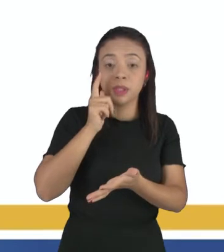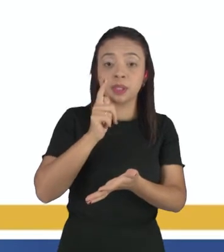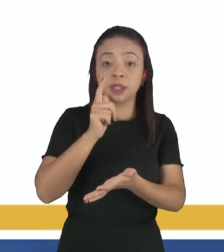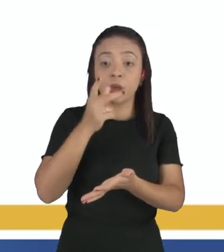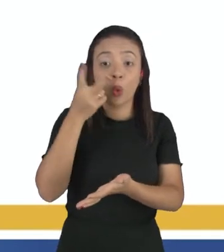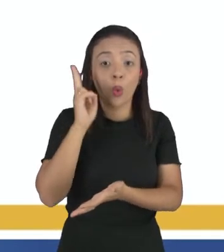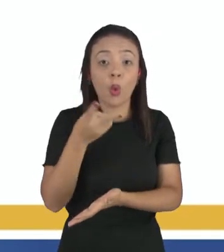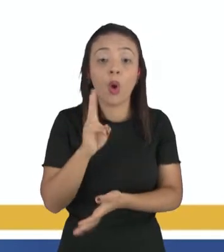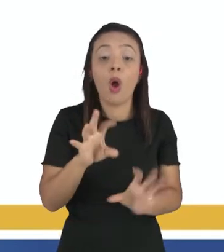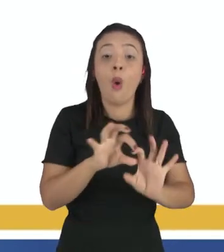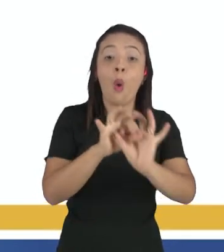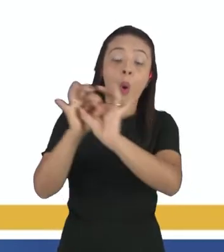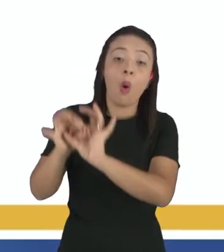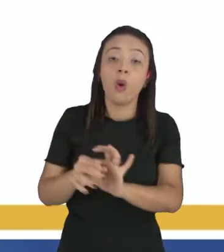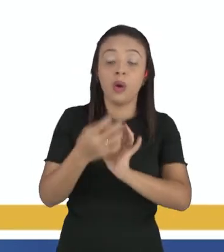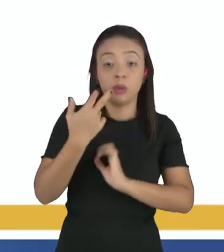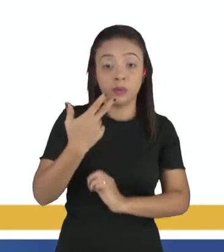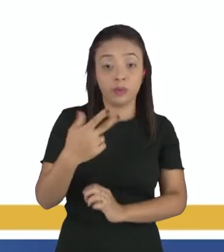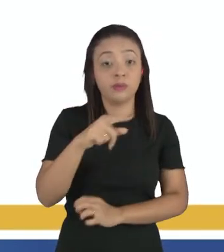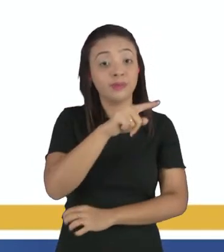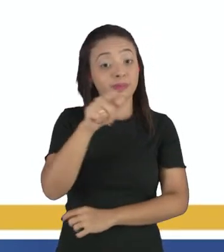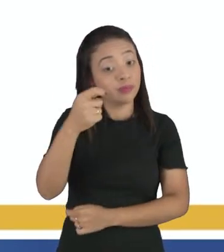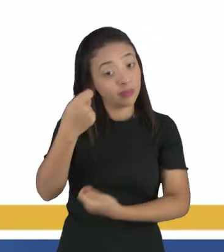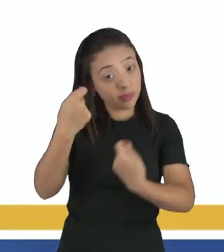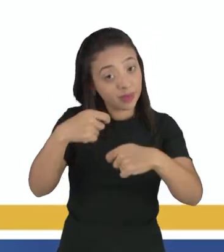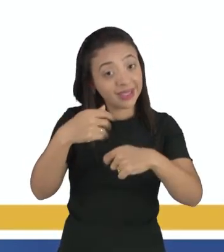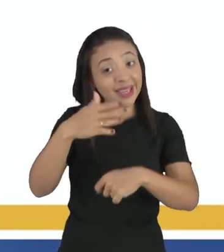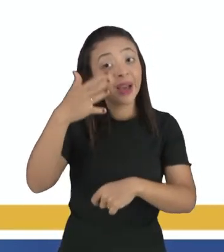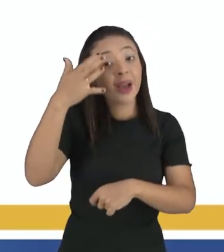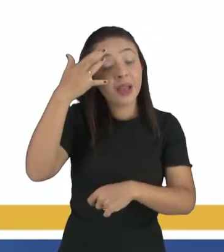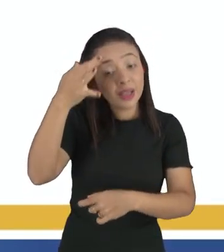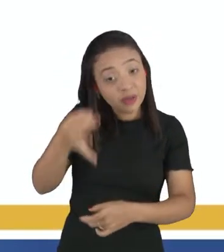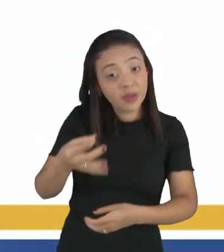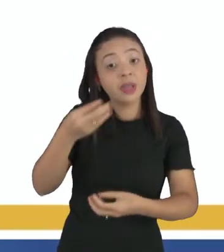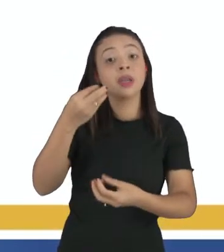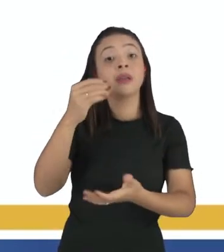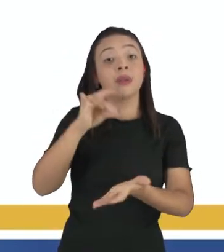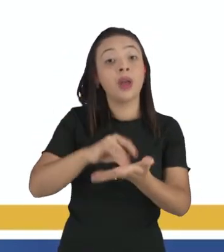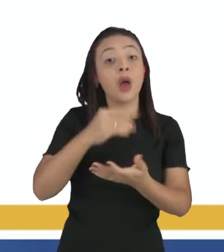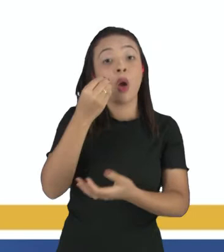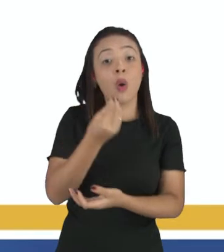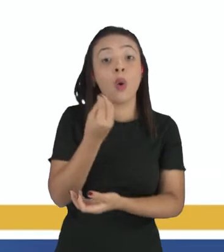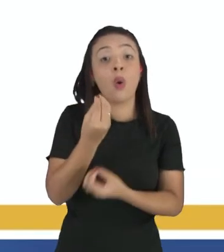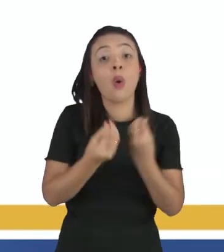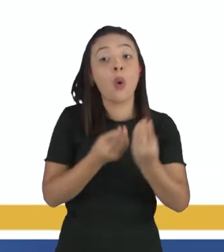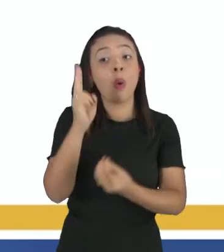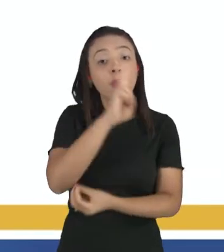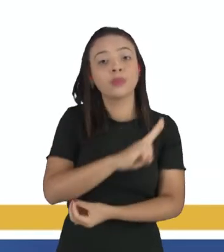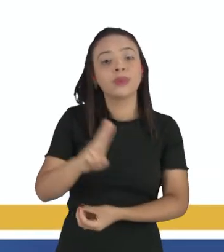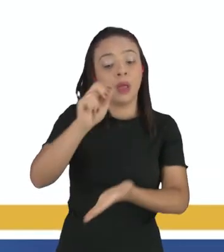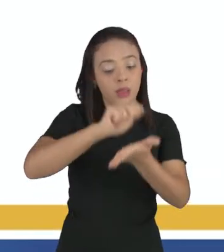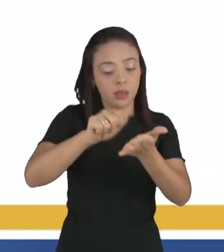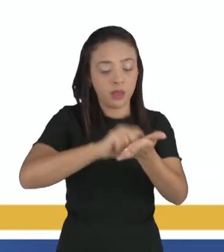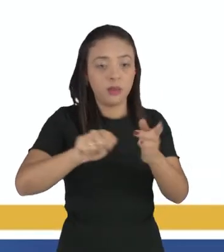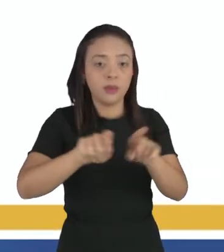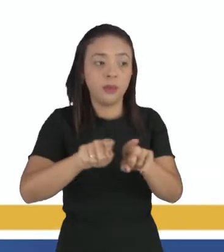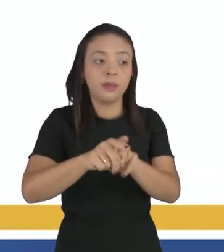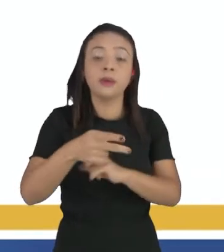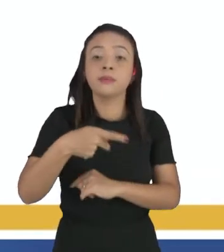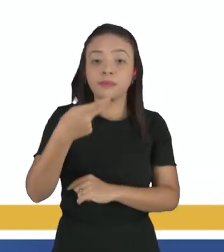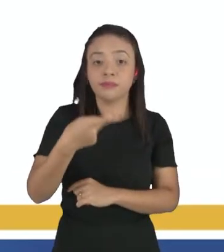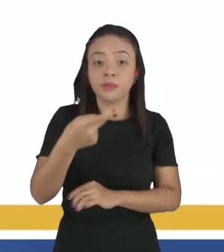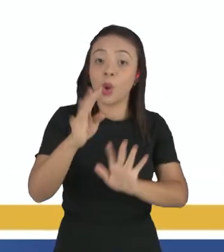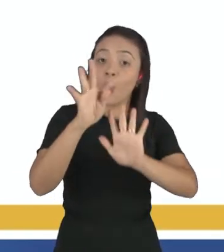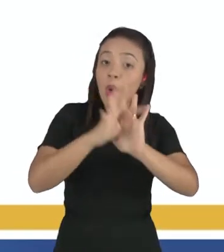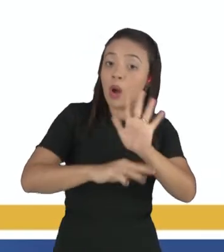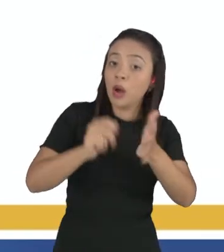língua é necessário que você saiba utilizá-la, tá? Tanto de forma oral quanto de forma escrita. Um texto escrito pode